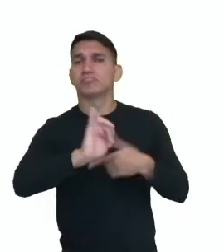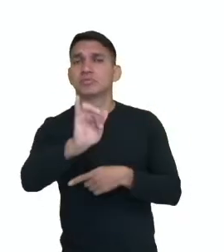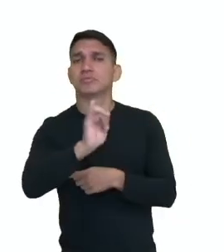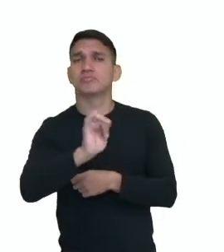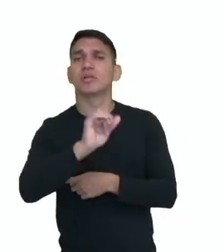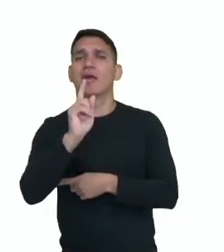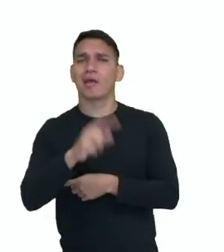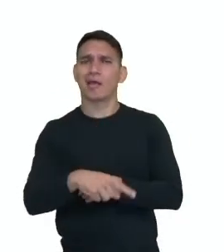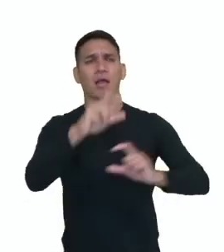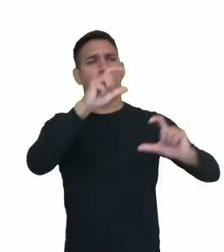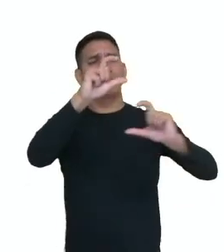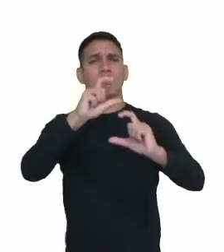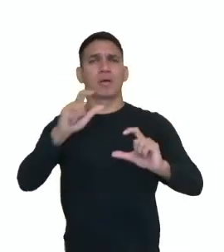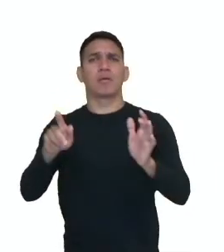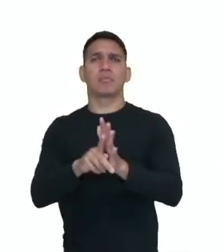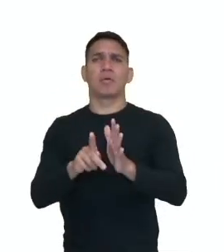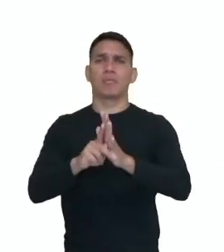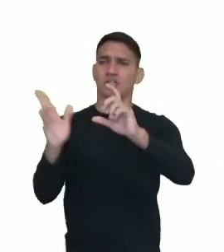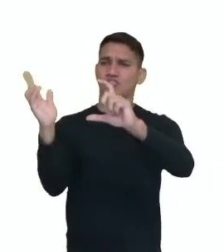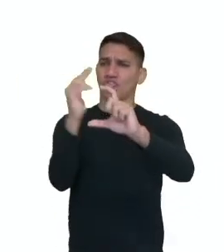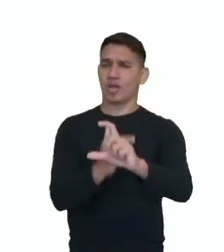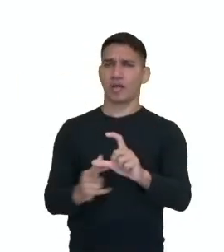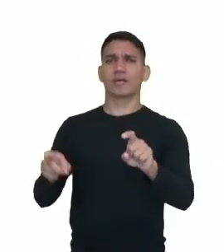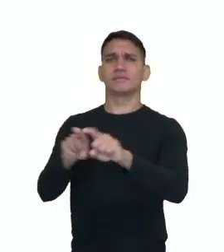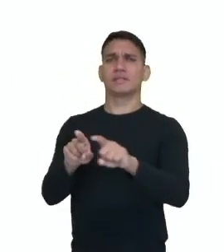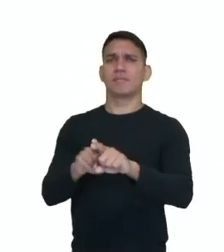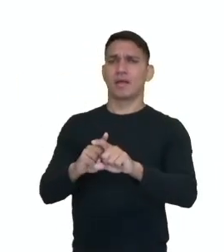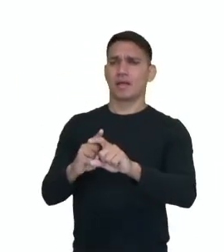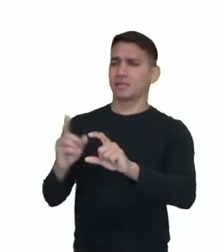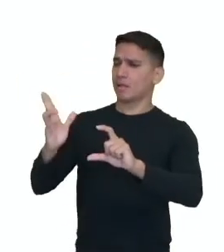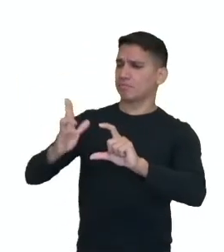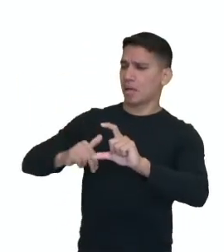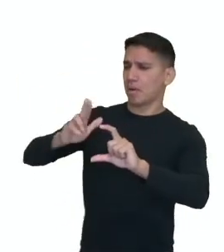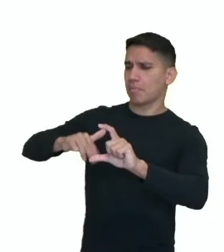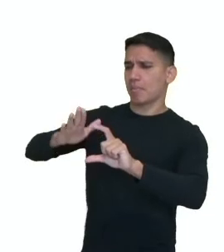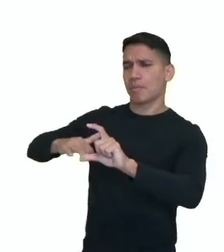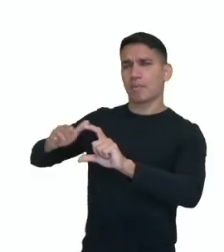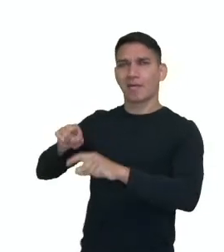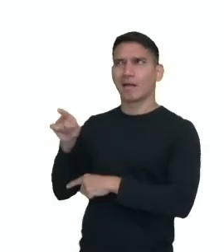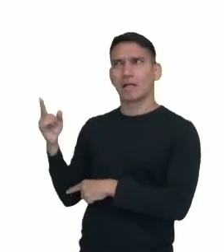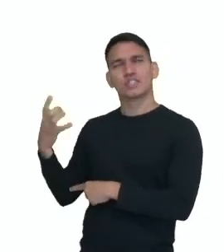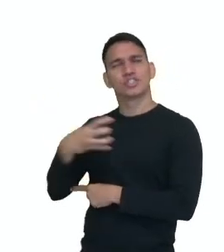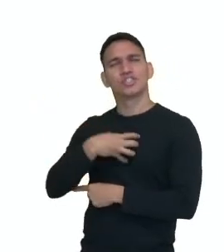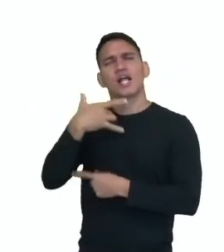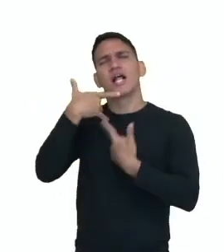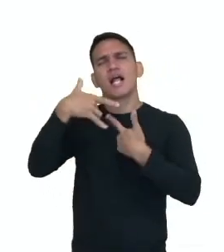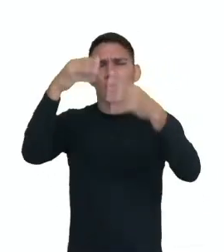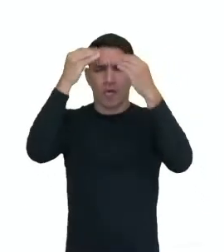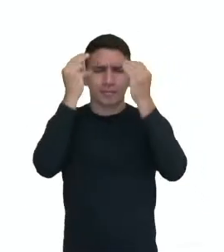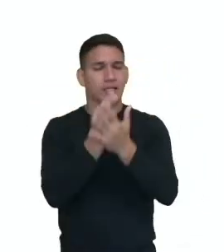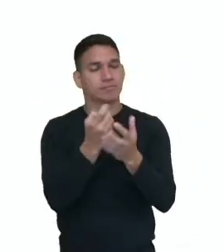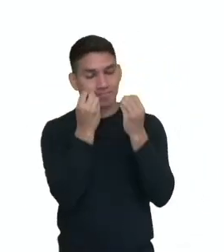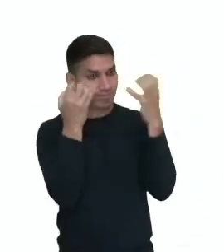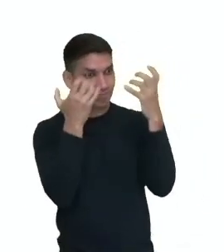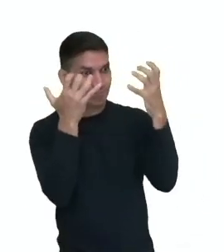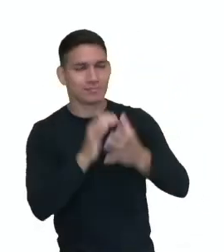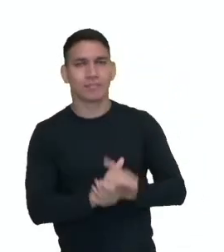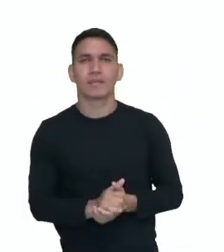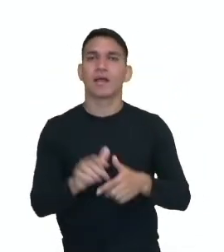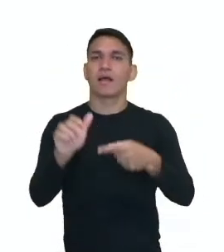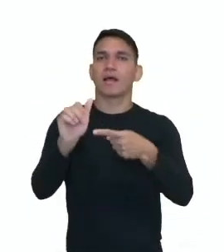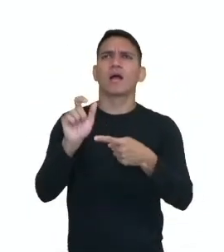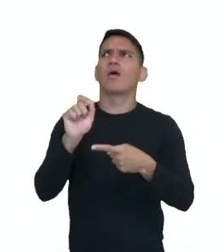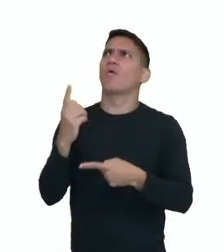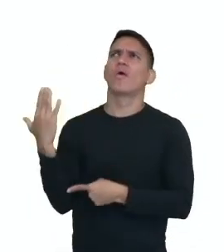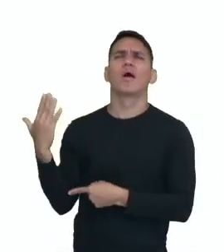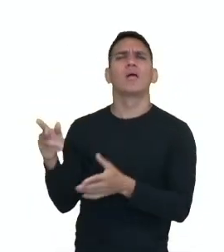em quadrinhos, charges e cartoons. Essas linguagens sempre me encantaram. Letra A. Quais são as palavras